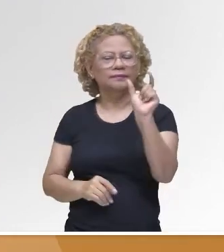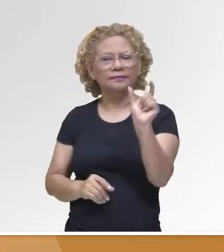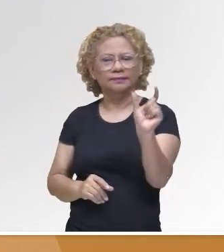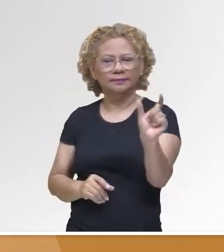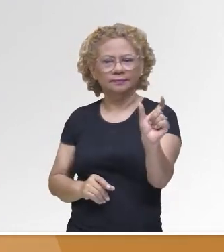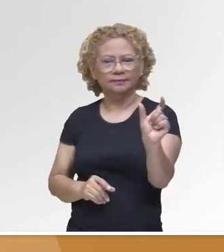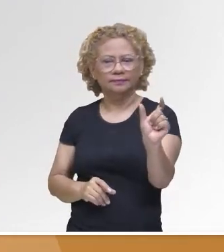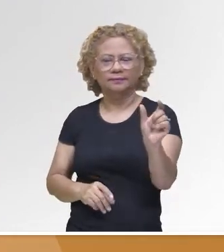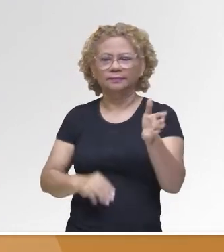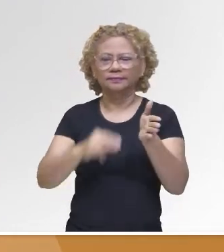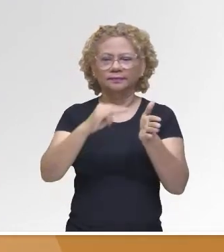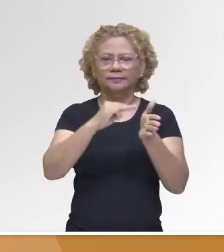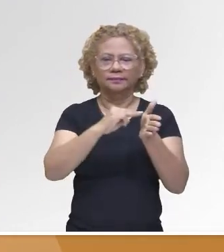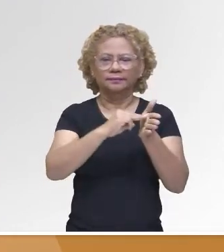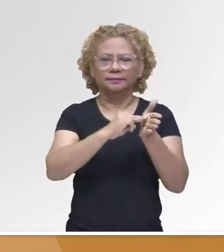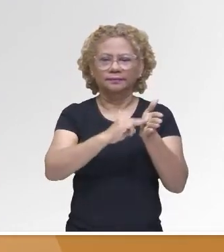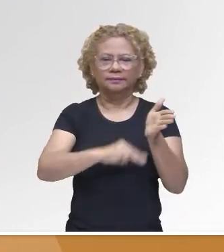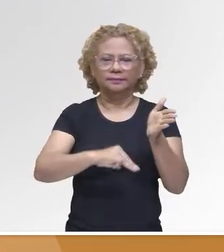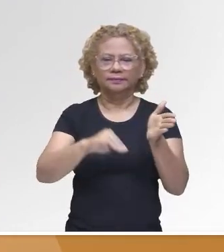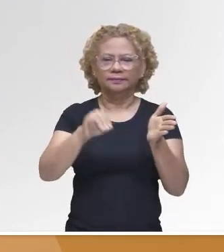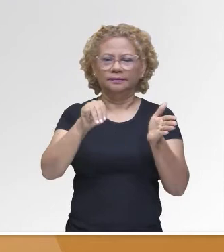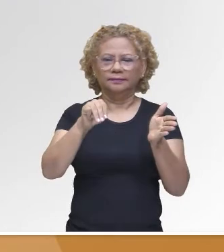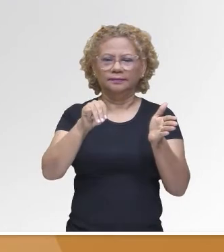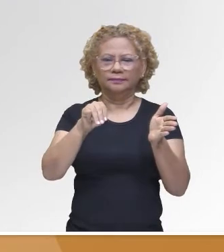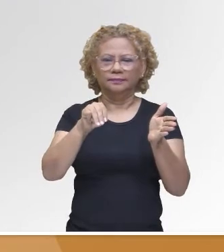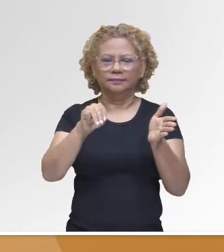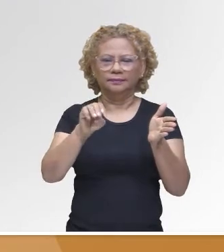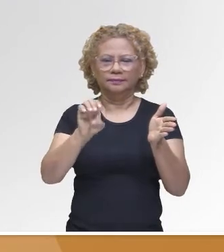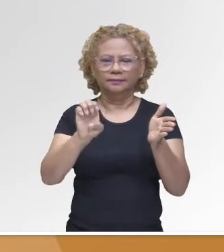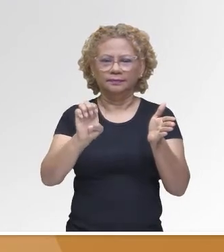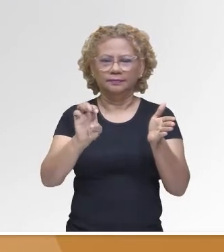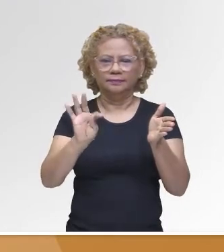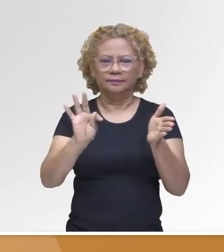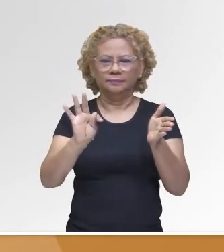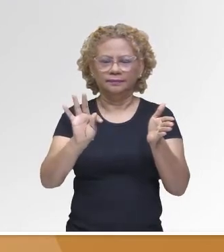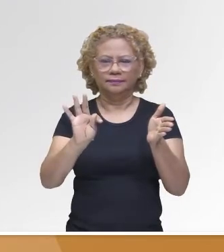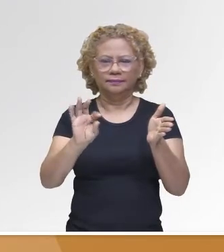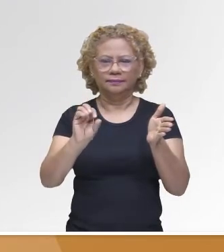O que vocês arriscariam em dizer aí, sobre o método?